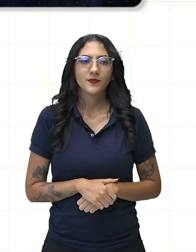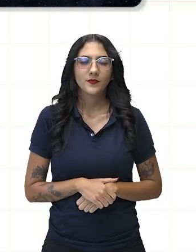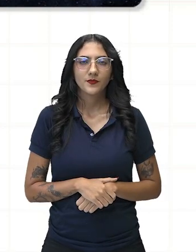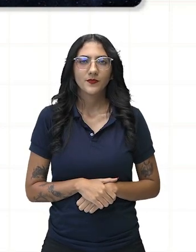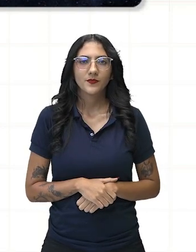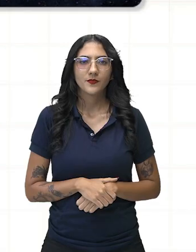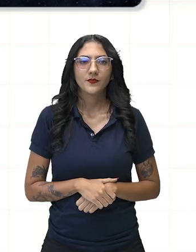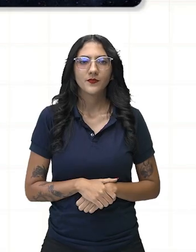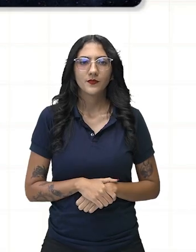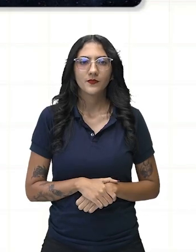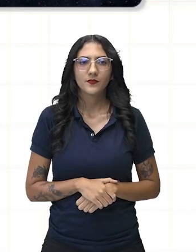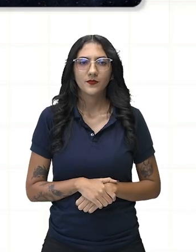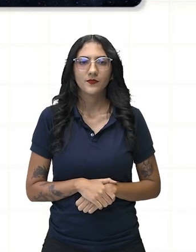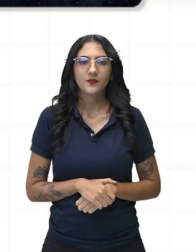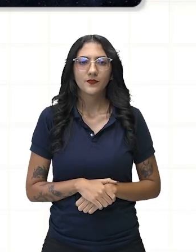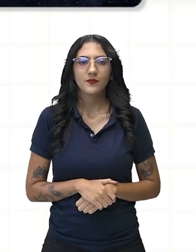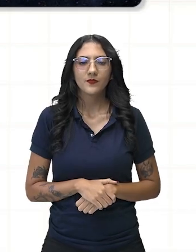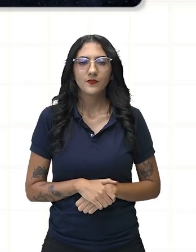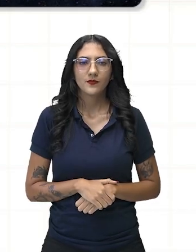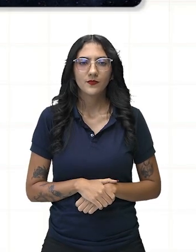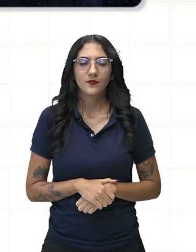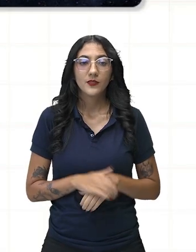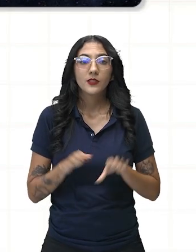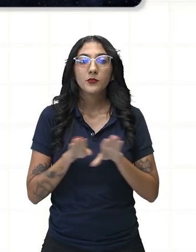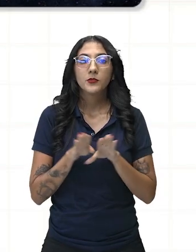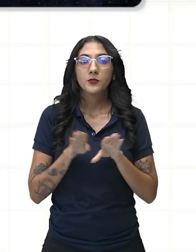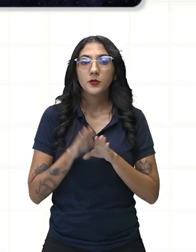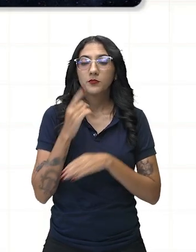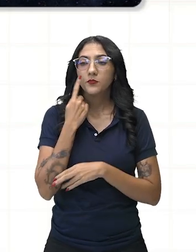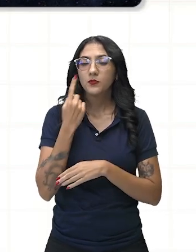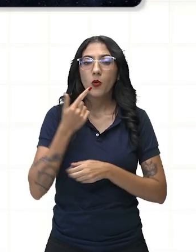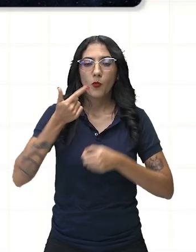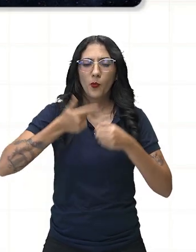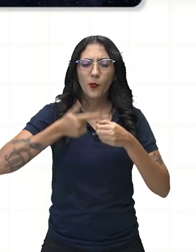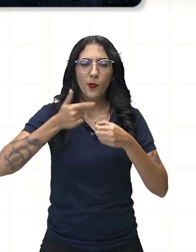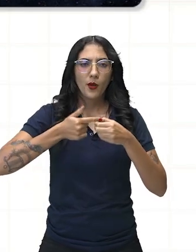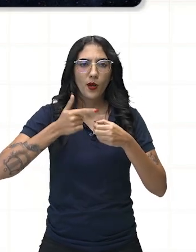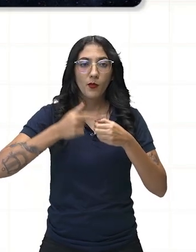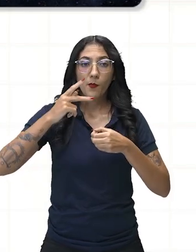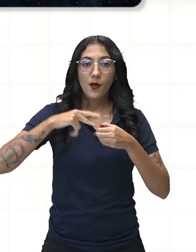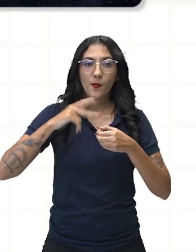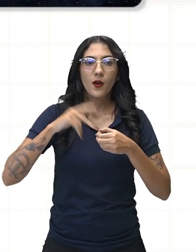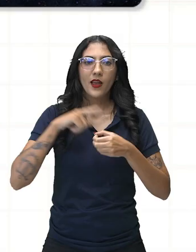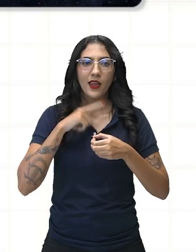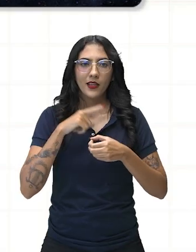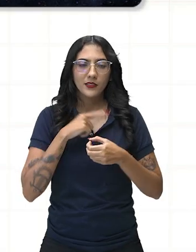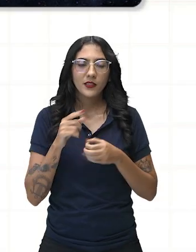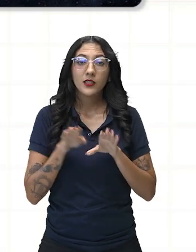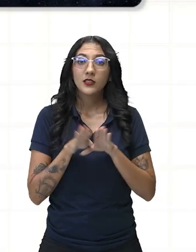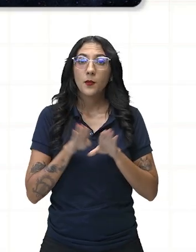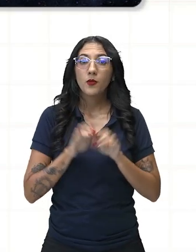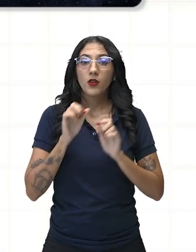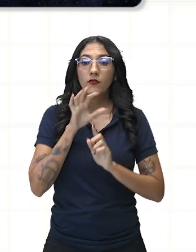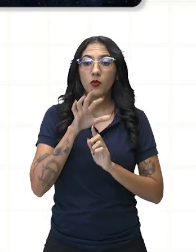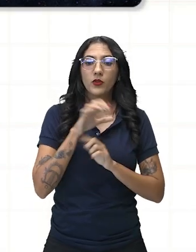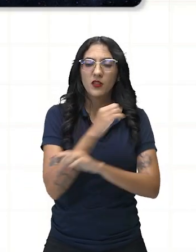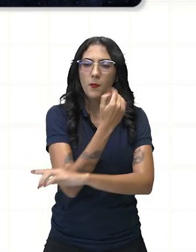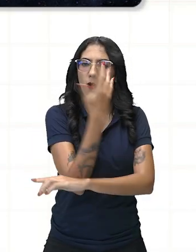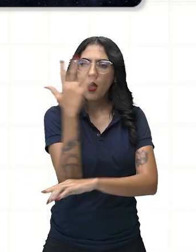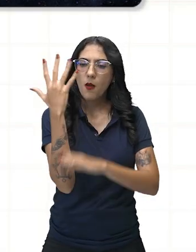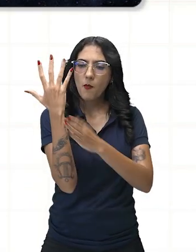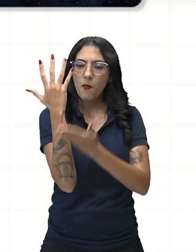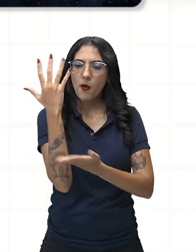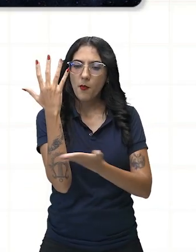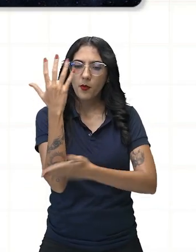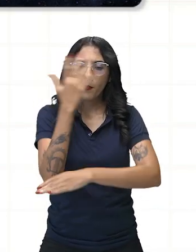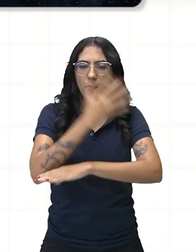planeta. Destaco também para vocês que a queima de combustíveis fósseis, ela tem aumentado, o desmatamento também, né, tem aumentado